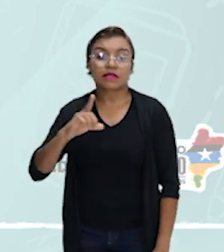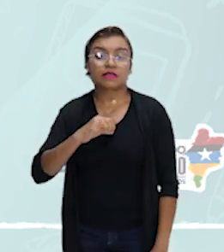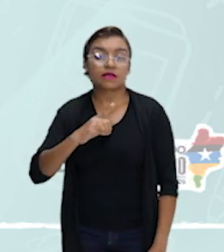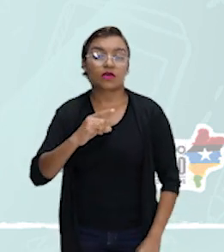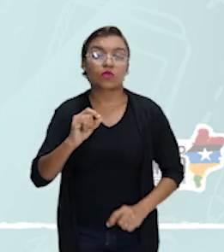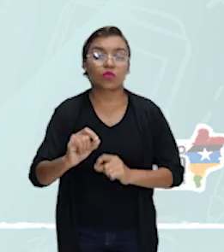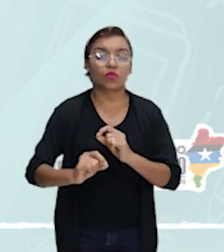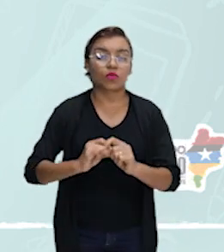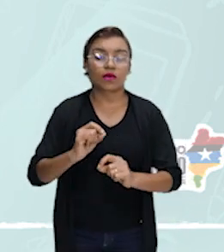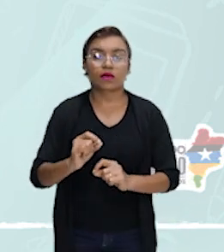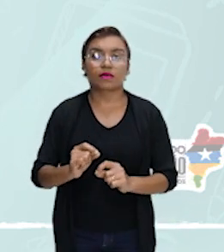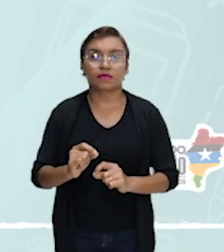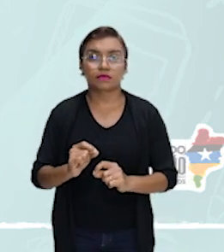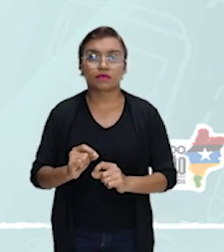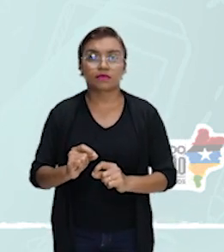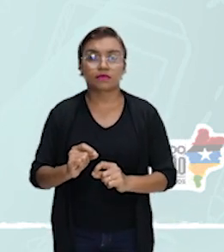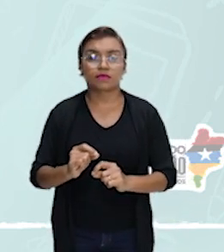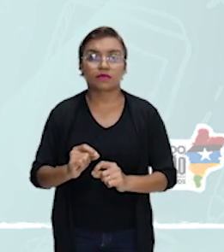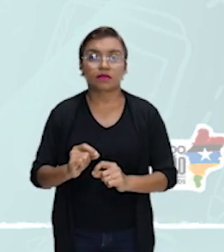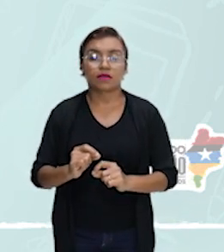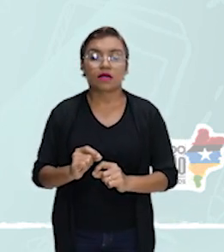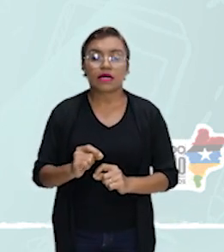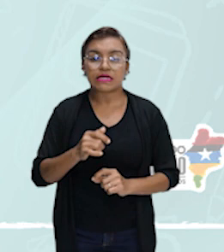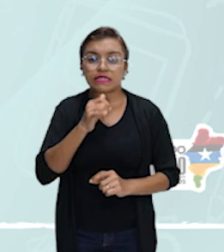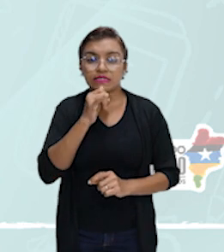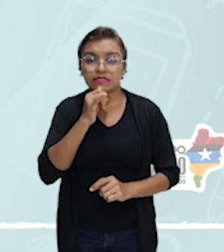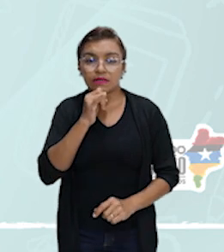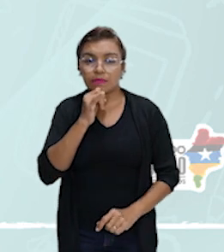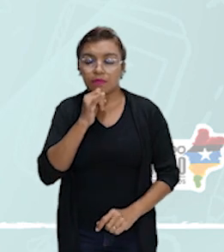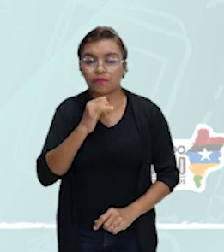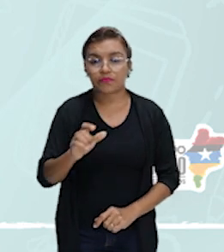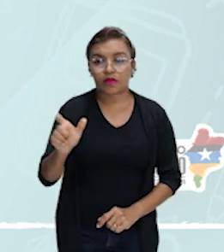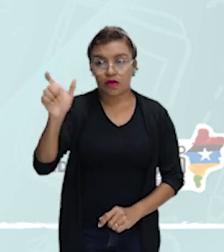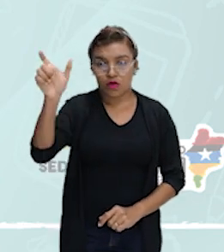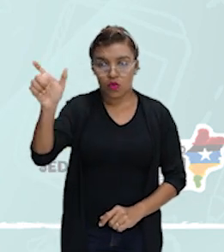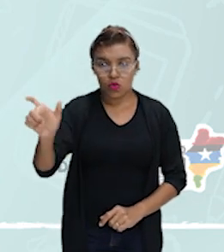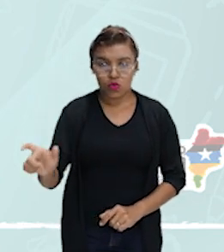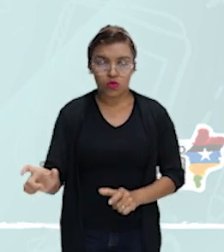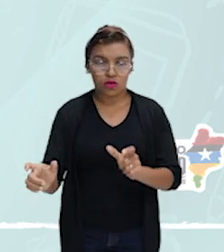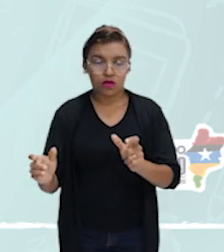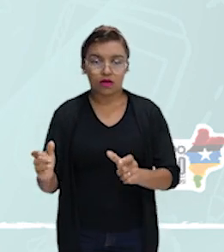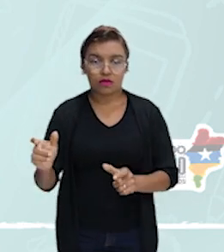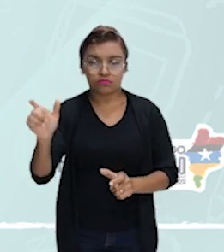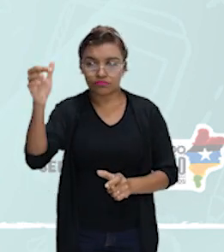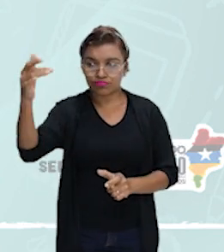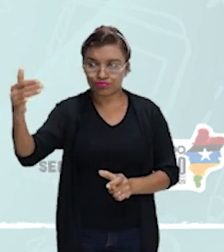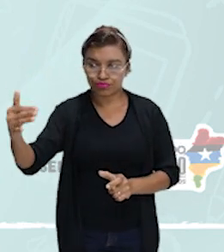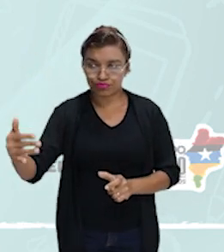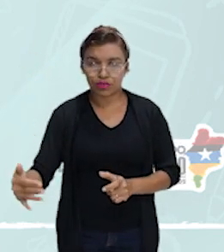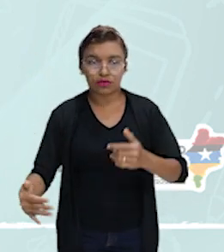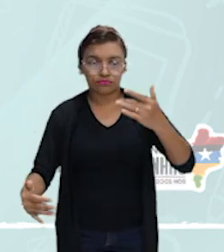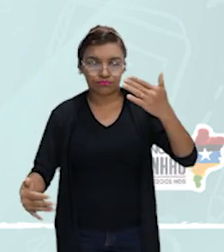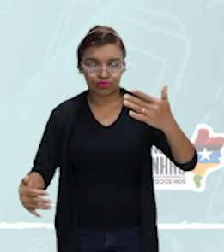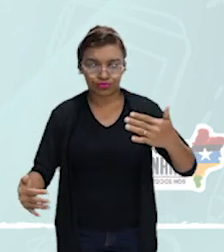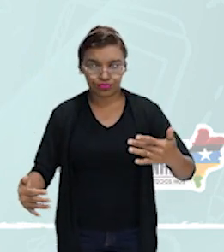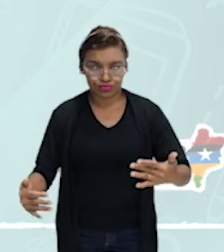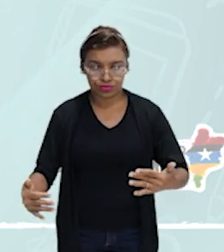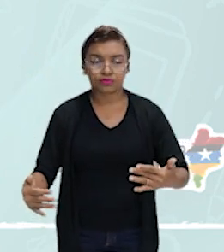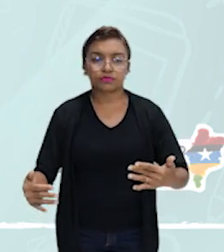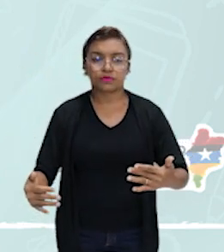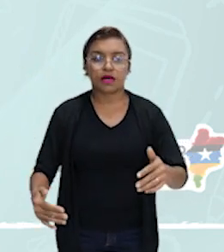aqui duas colunas, turma. Uma coluna onde nós temos os nomes de alguns